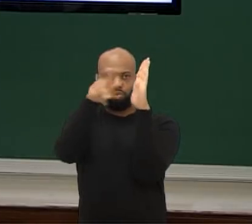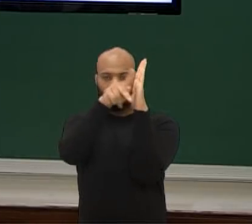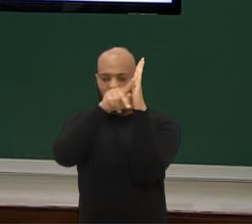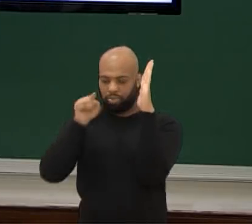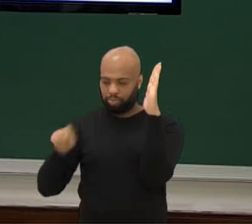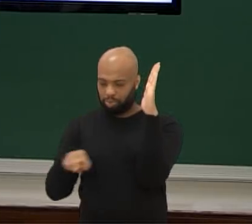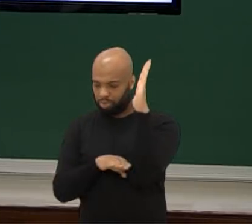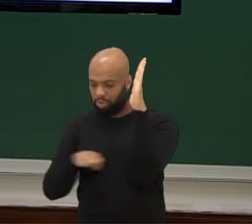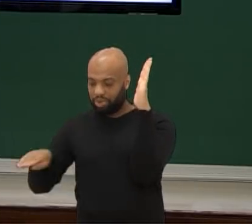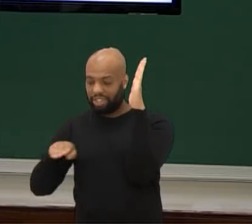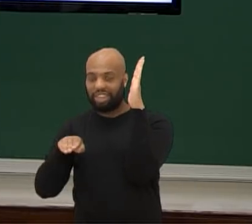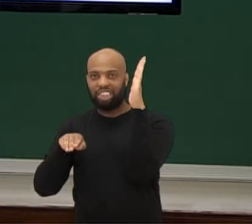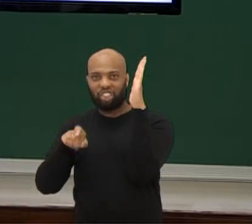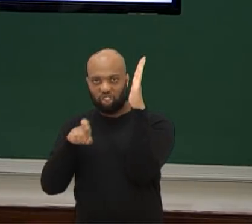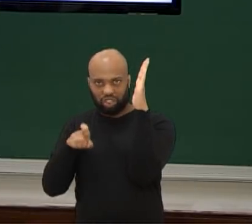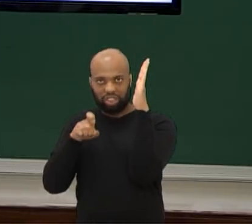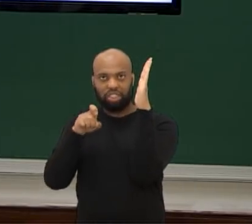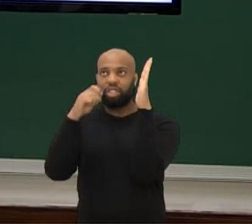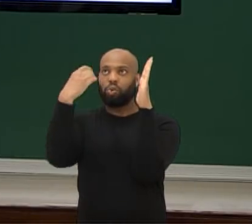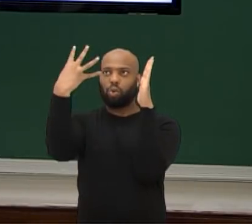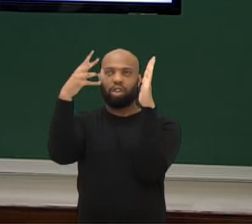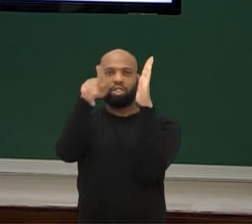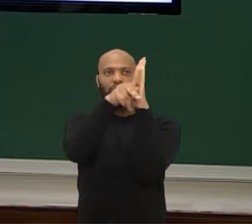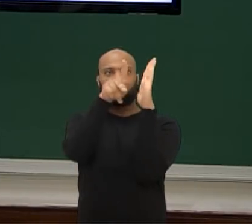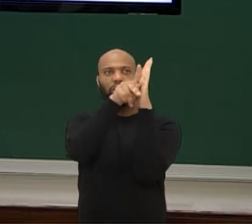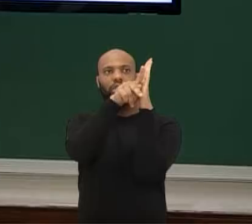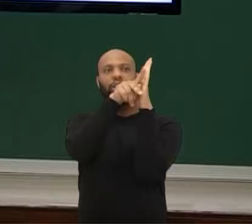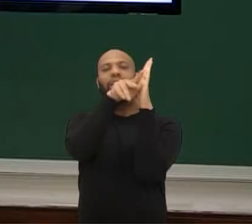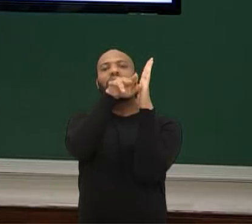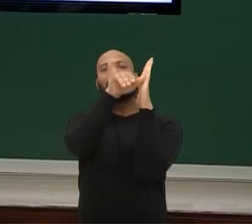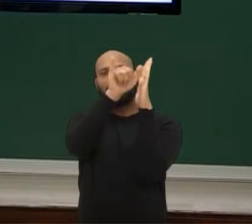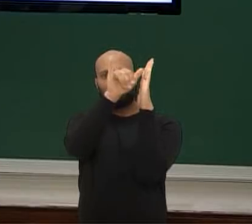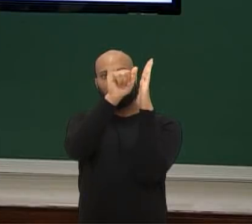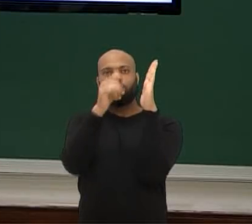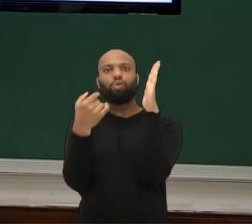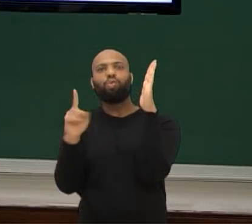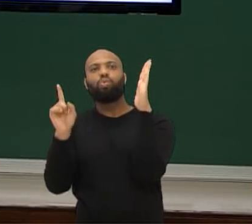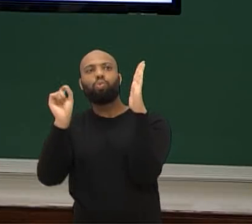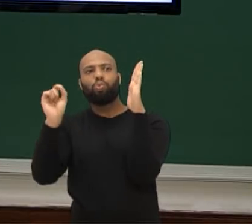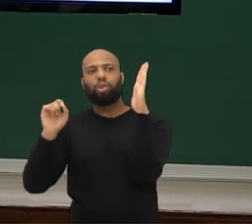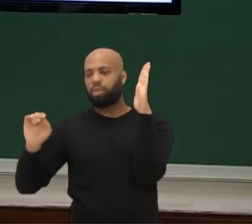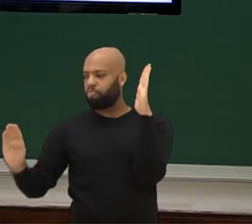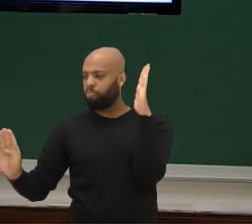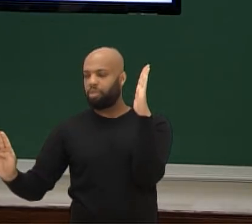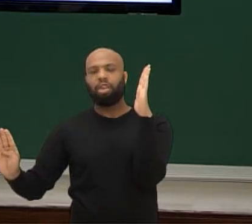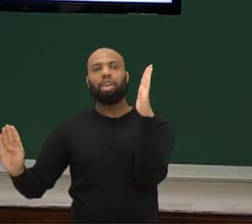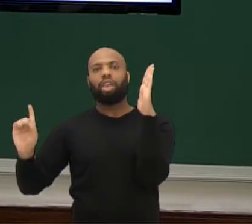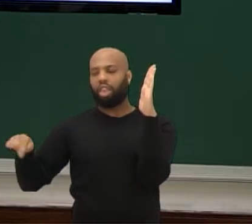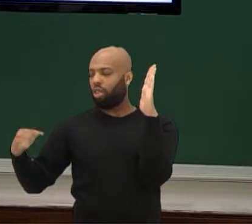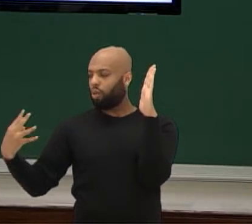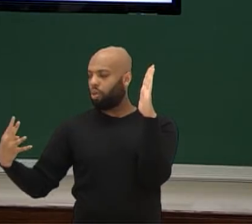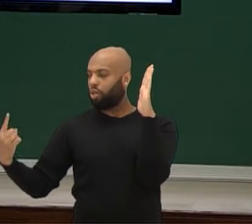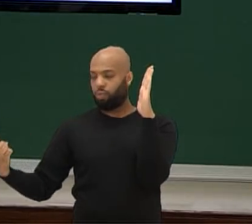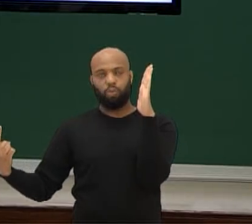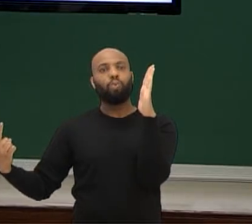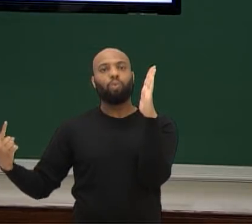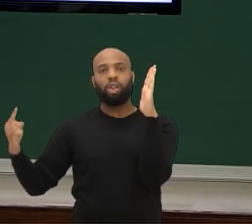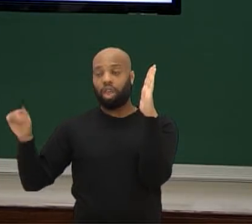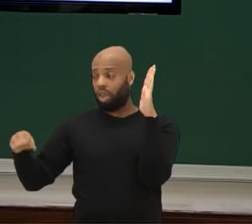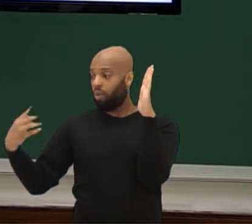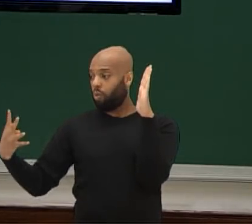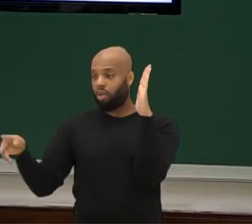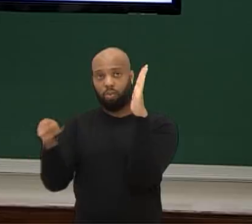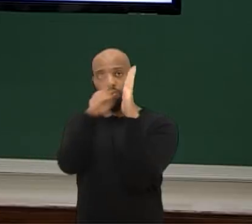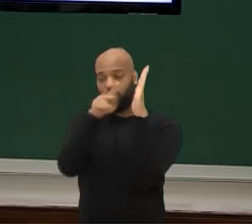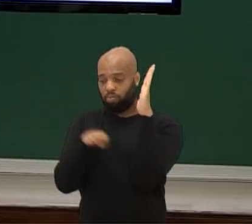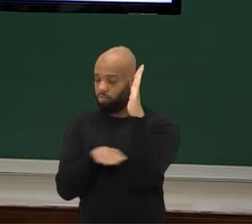aqui e 4 do eixo Y, é X e Y. E por último, a letra B, 4 e 1, 4 do